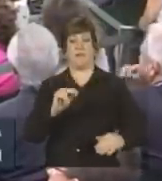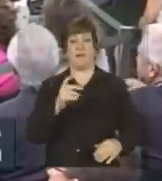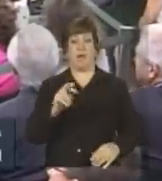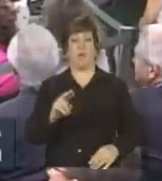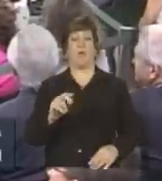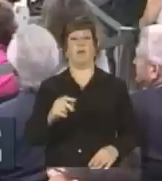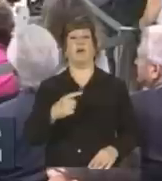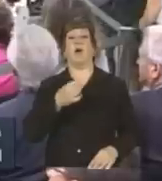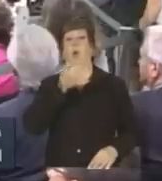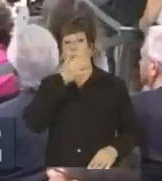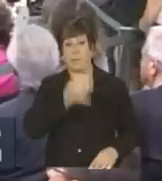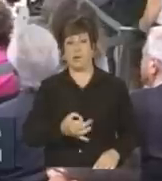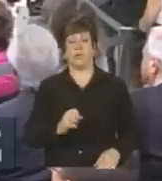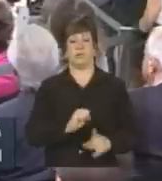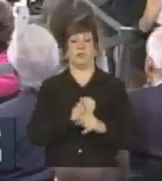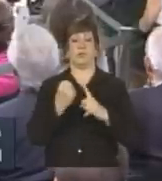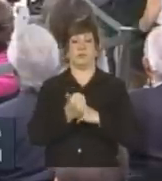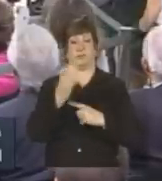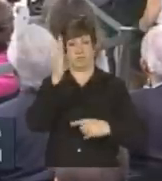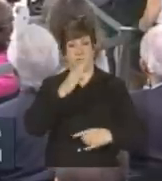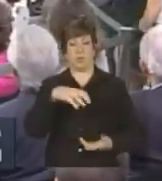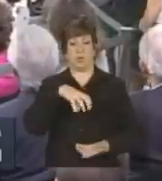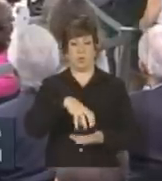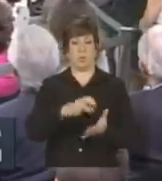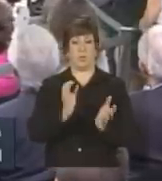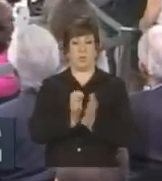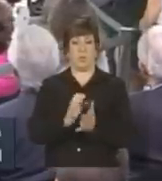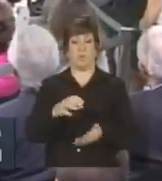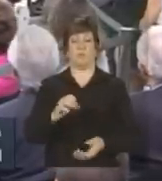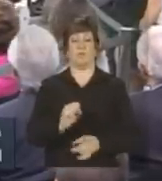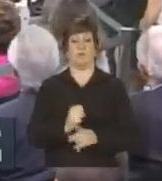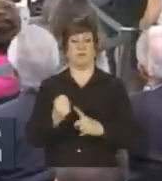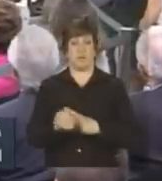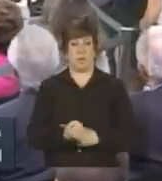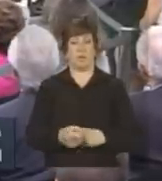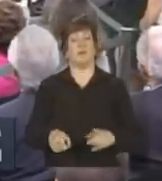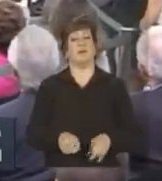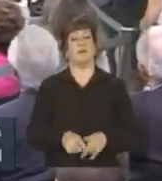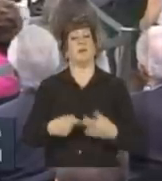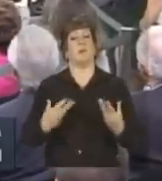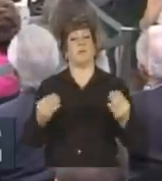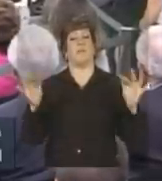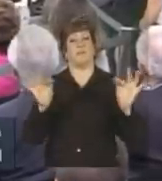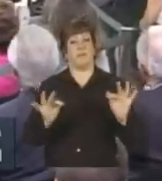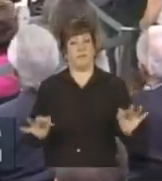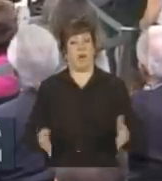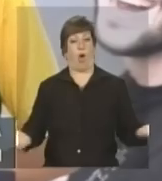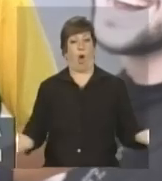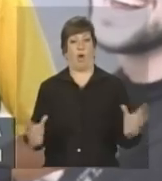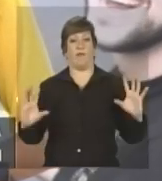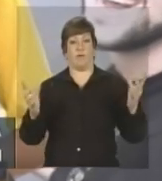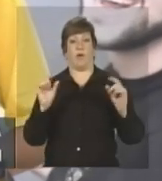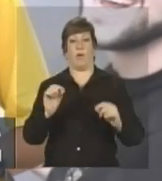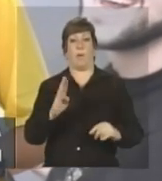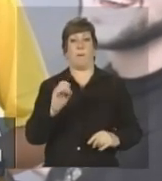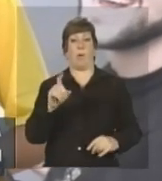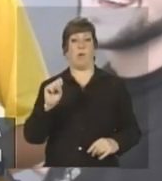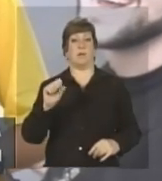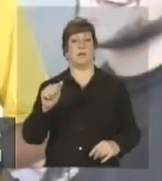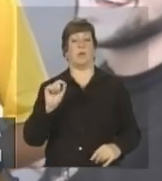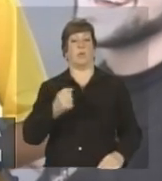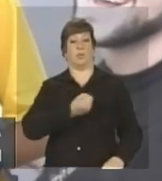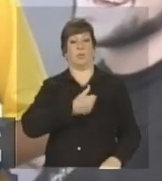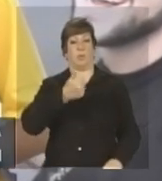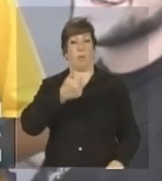da sociedade brasileira, do movimento social. Então, é com muita felicidade que a gente comemora essa bolsa número 1 milhão